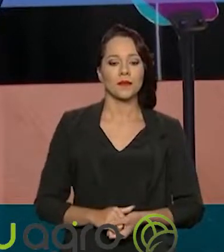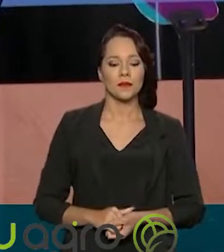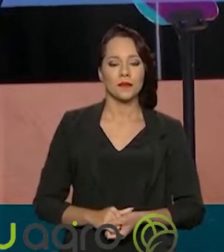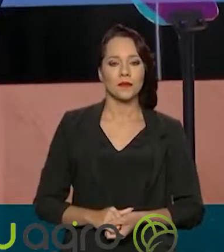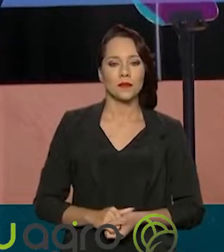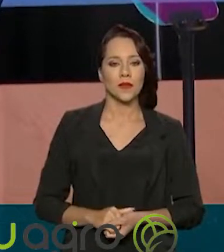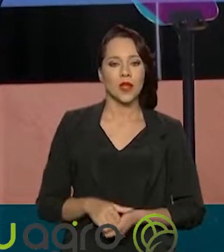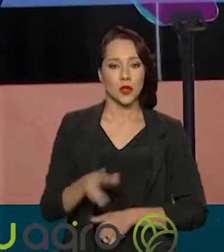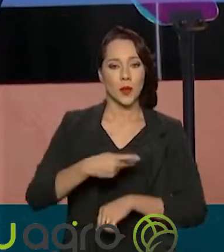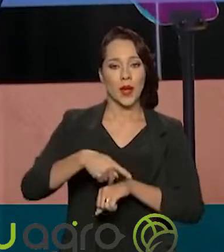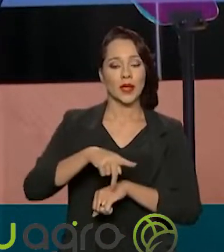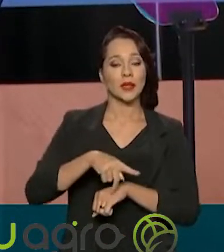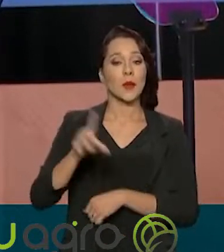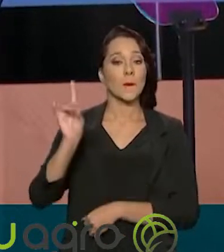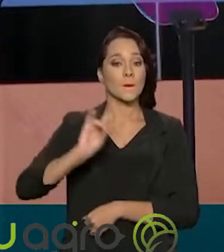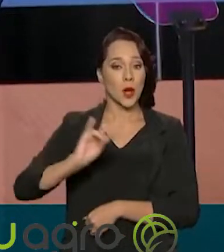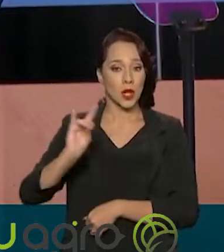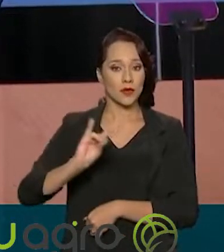da Bolívia.